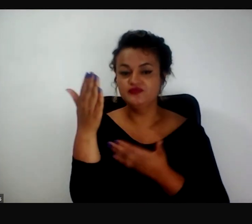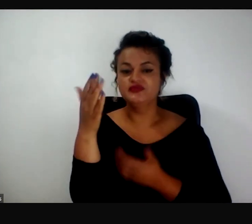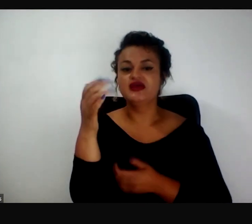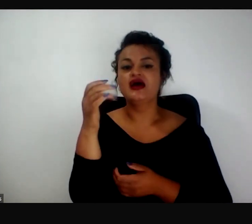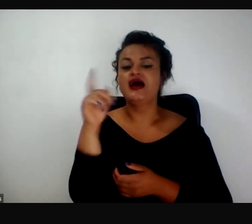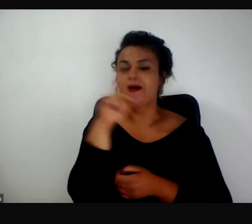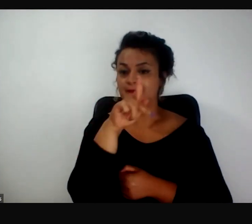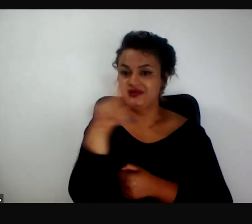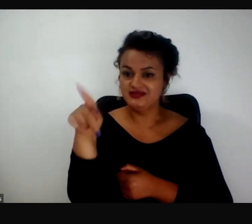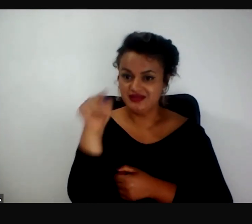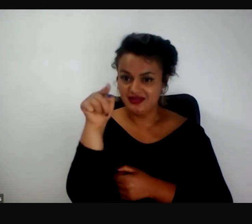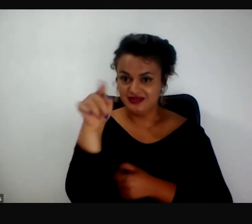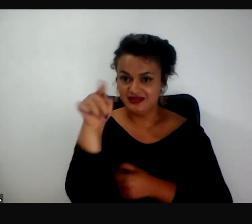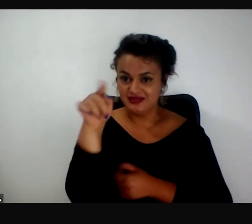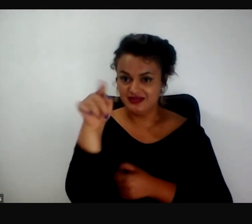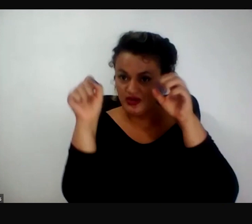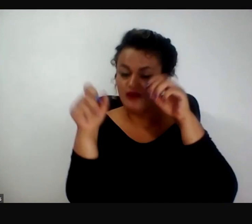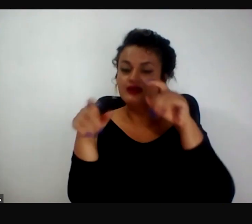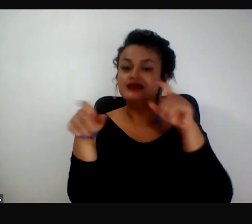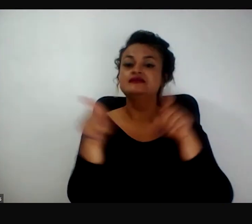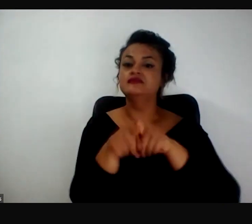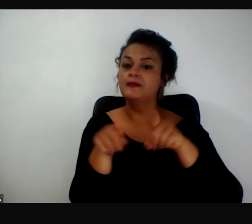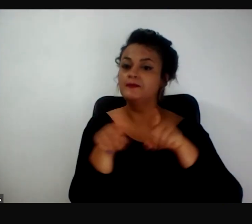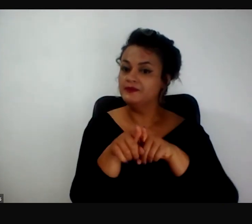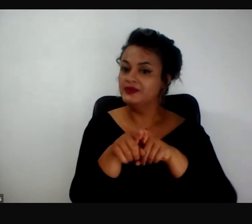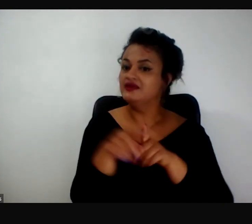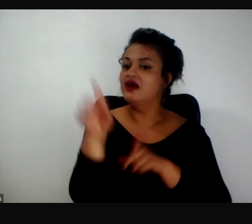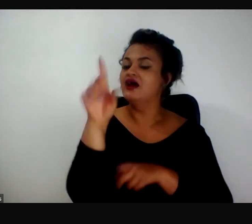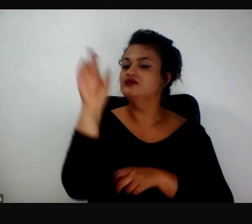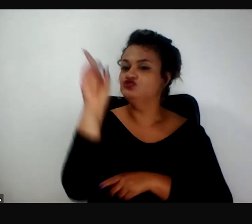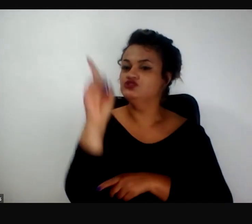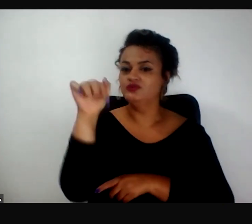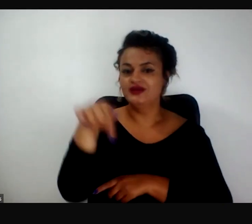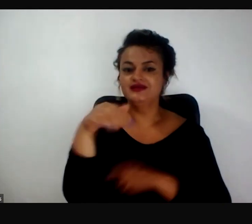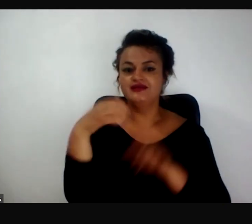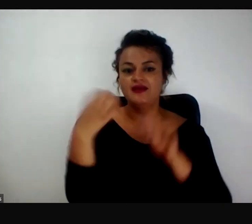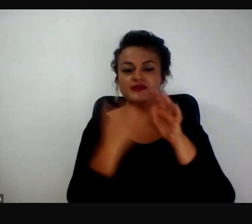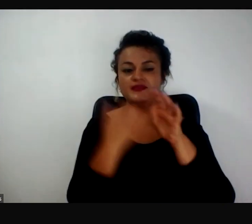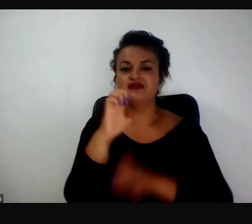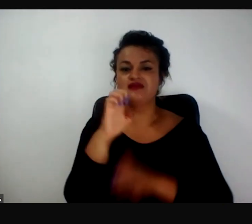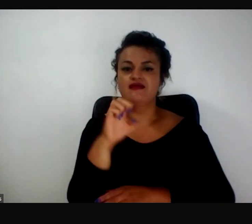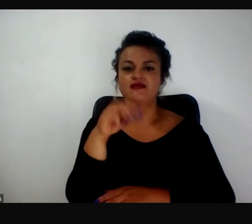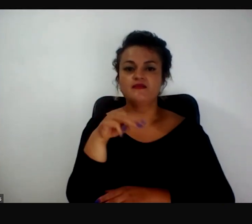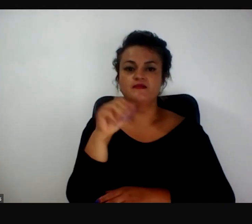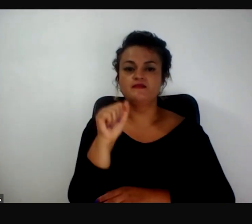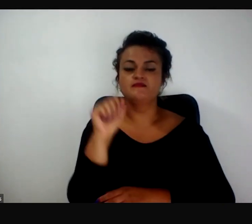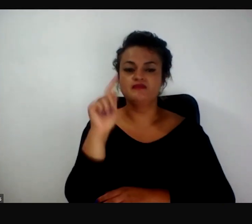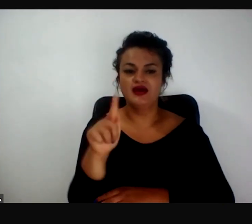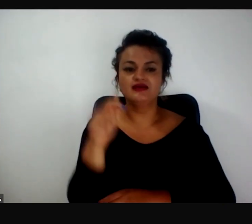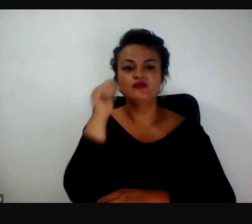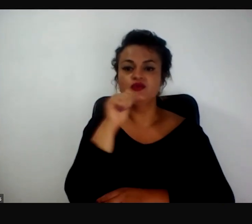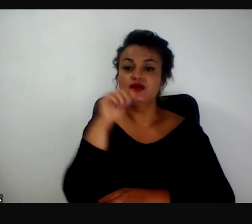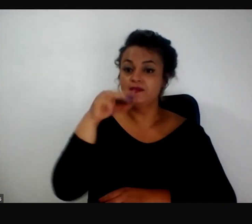tribunal, doutor Carlos Muta, também à diretoria da IMAG, na pessoa da doutora Marisa